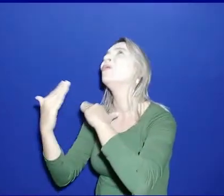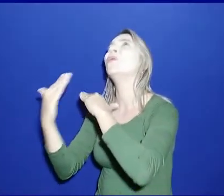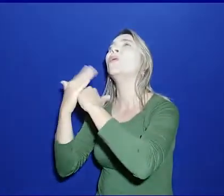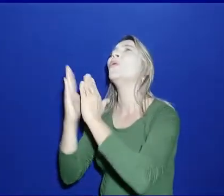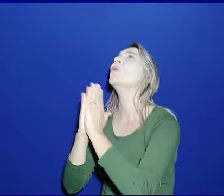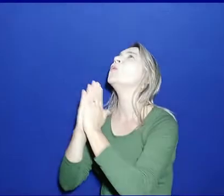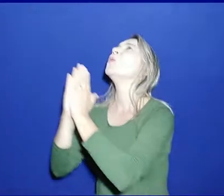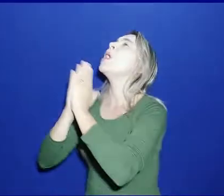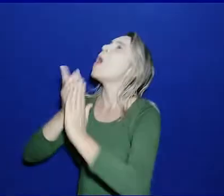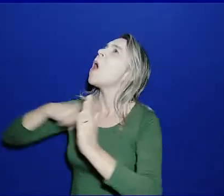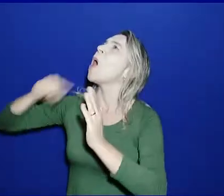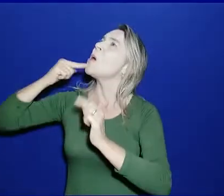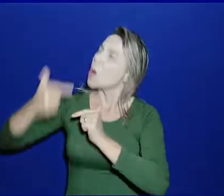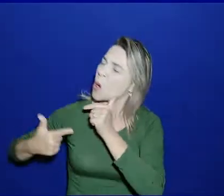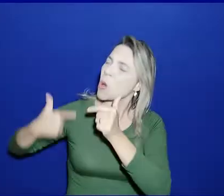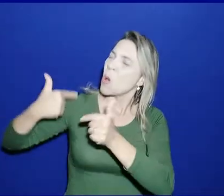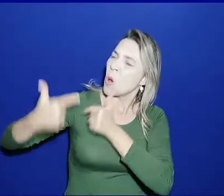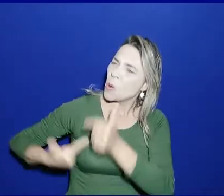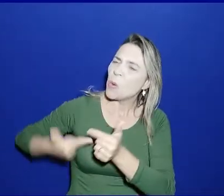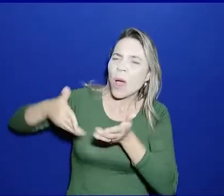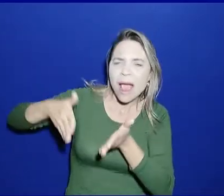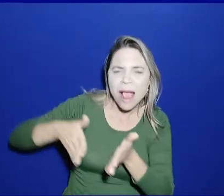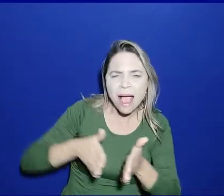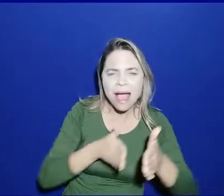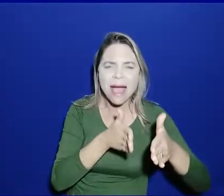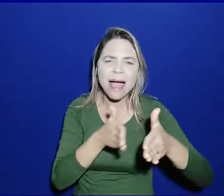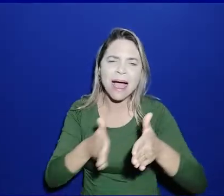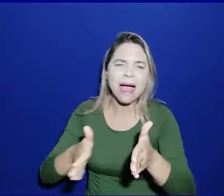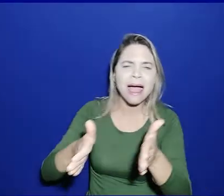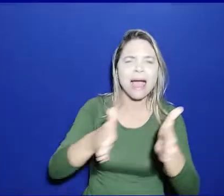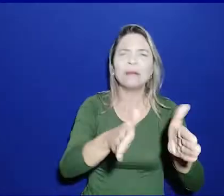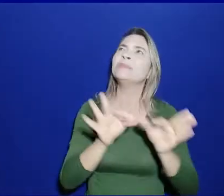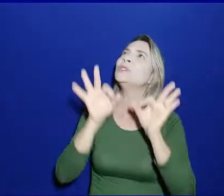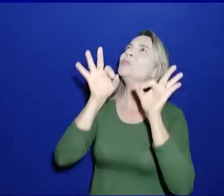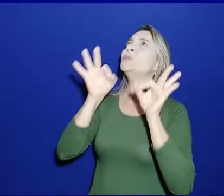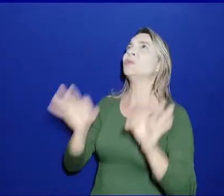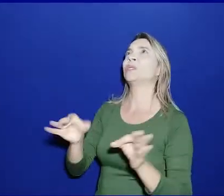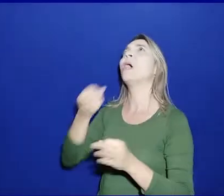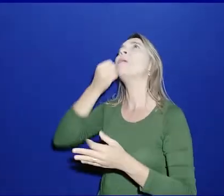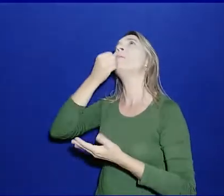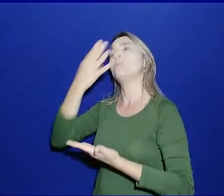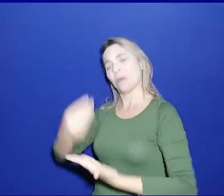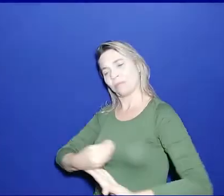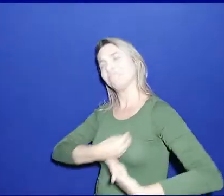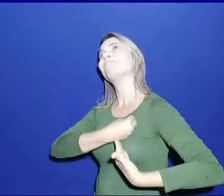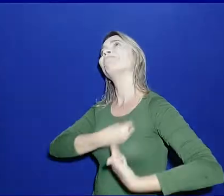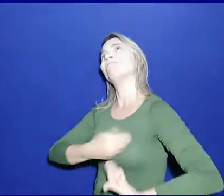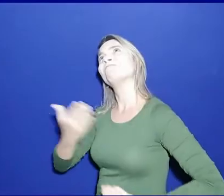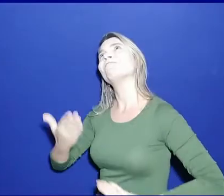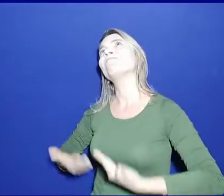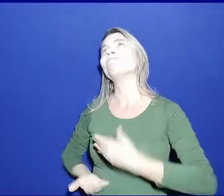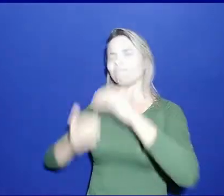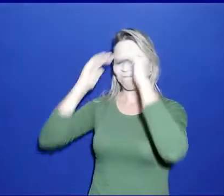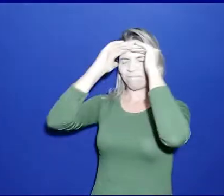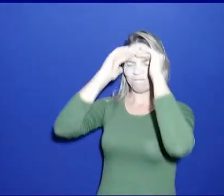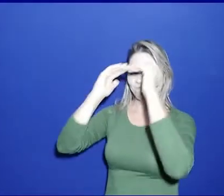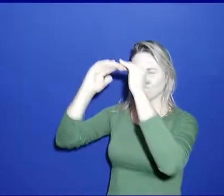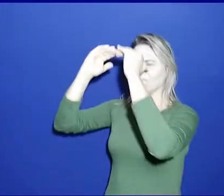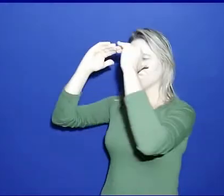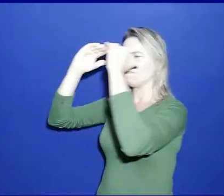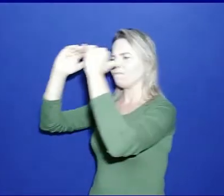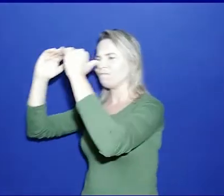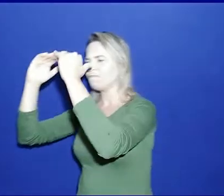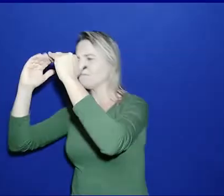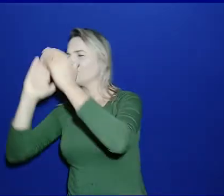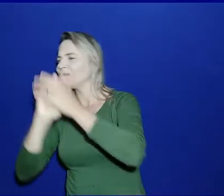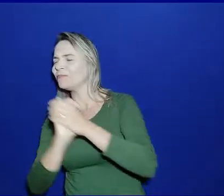ajuda-nos a prosseguir no bom querer de te servir.